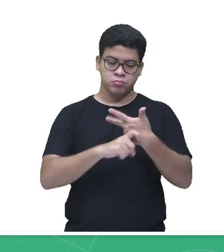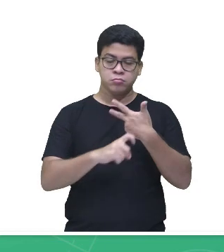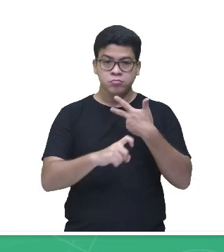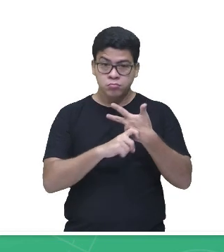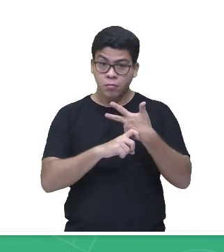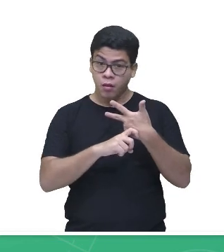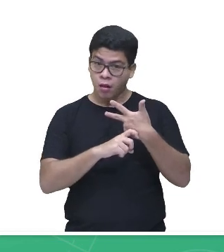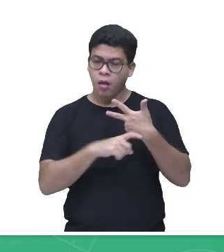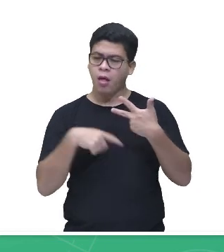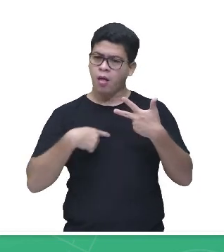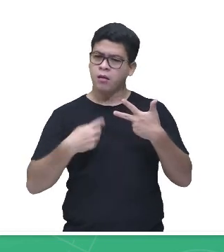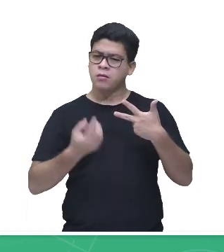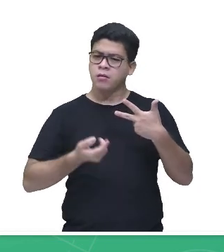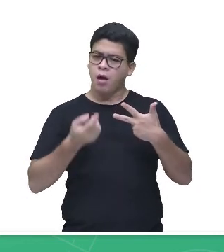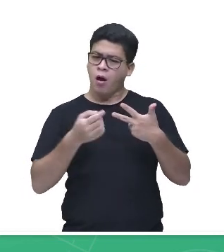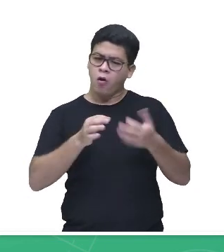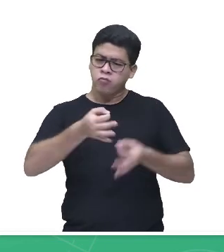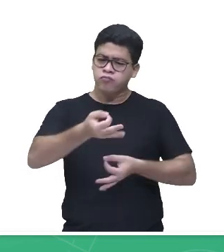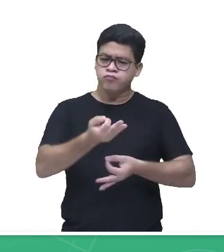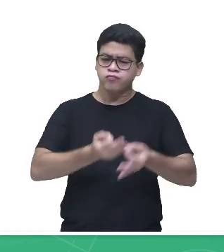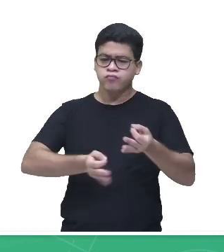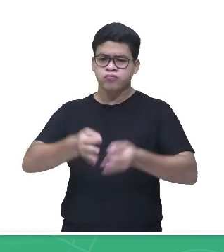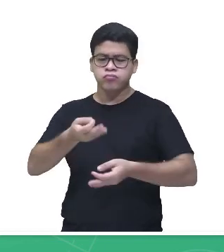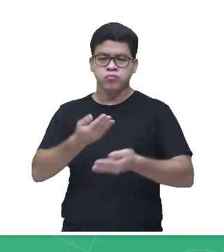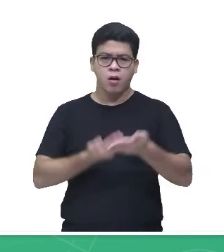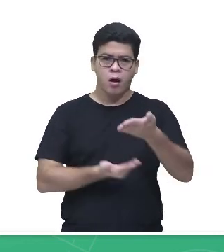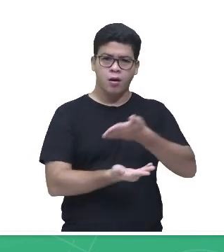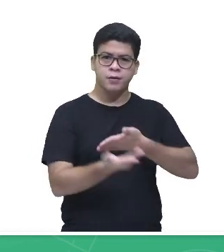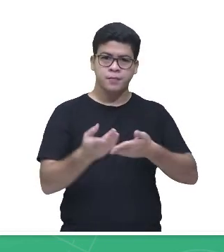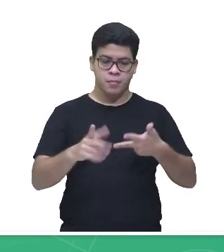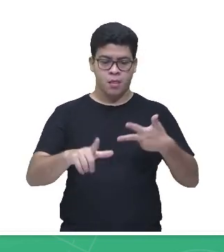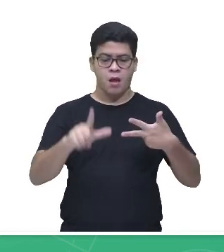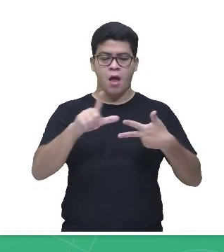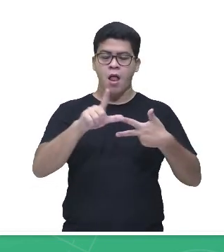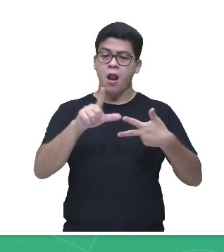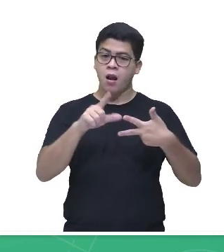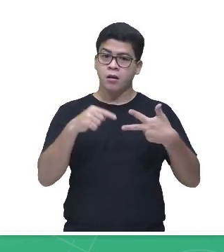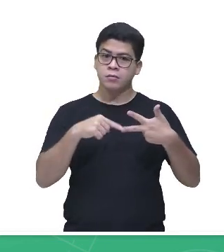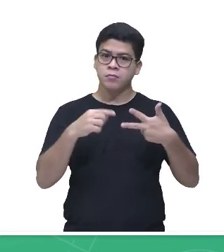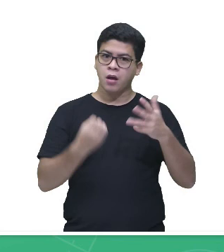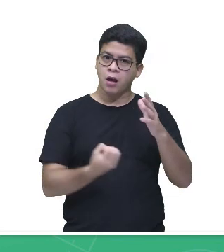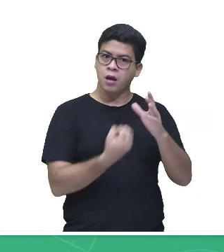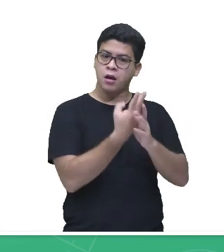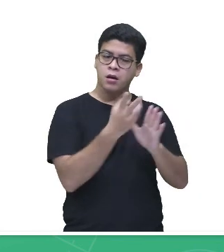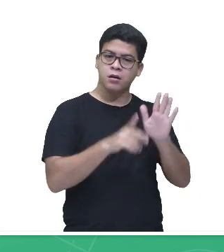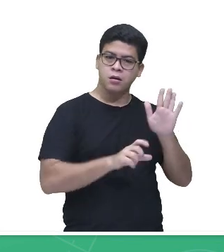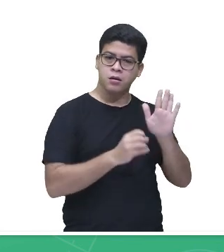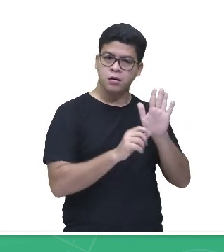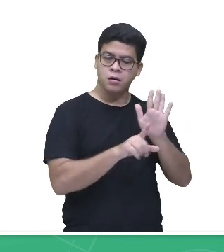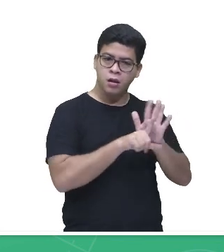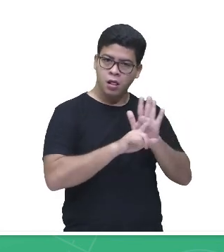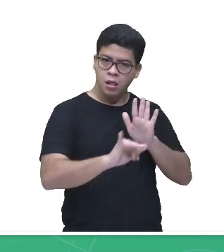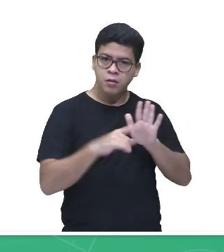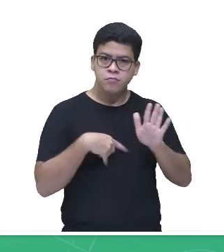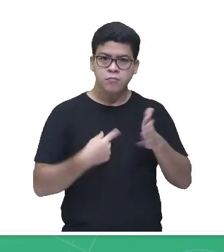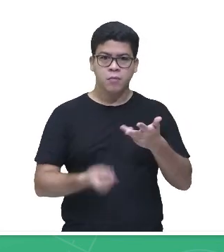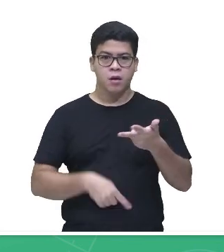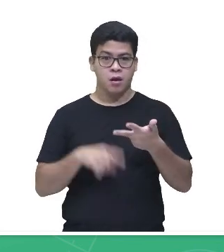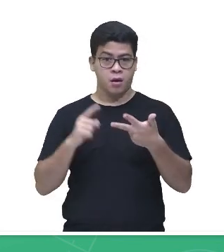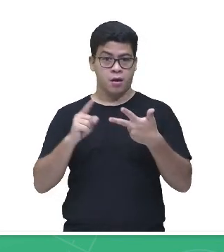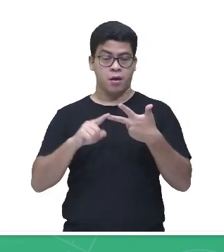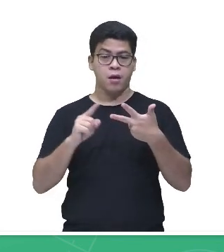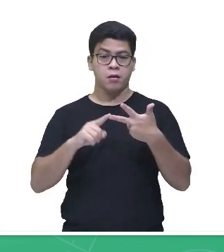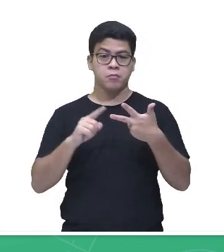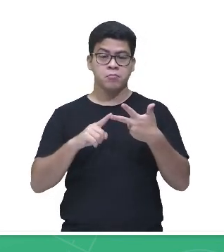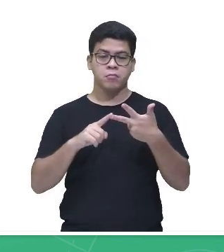Executivo, aquele que administra, legislativo, aquele que cria leis, e judiciário, que fiscaliza e aplica as